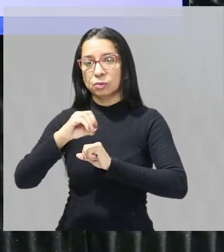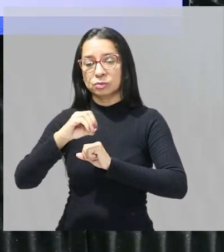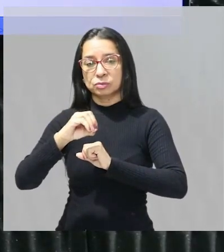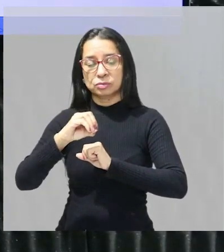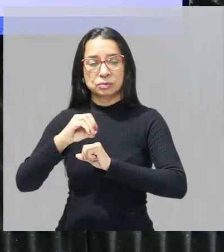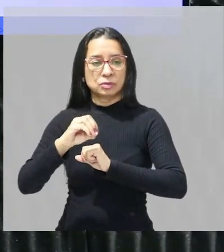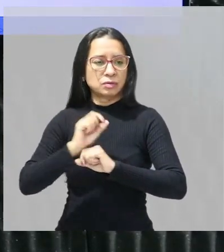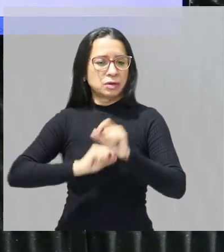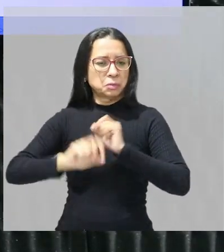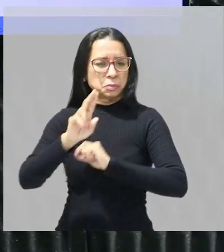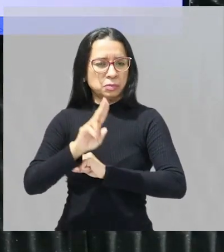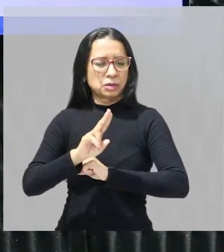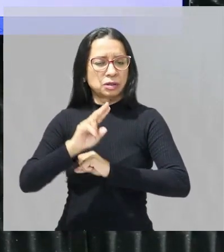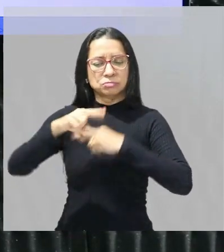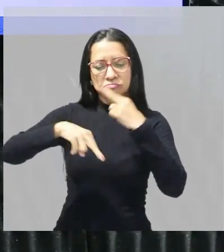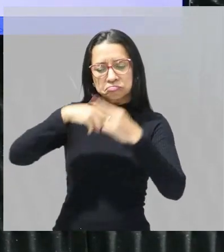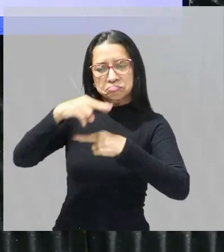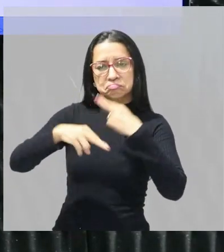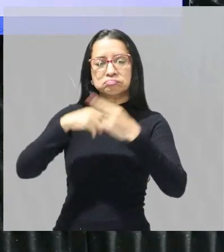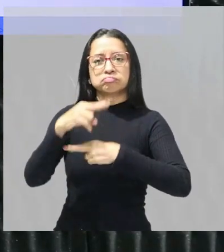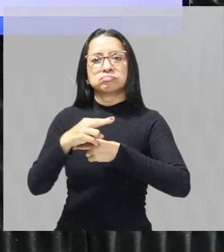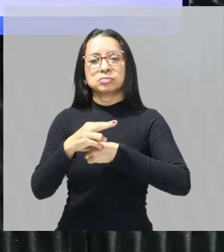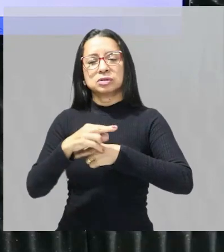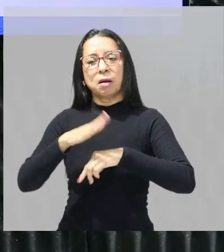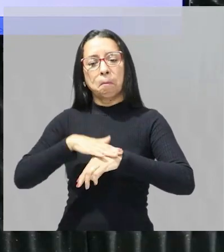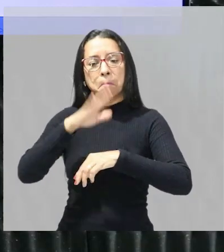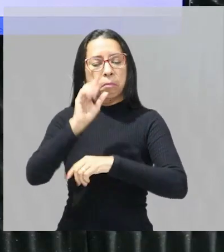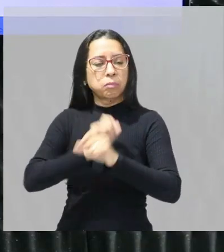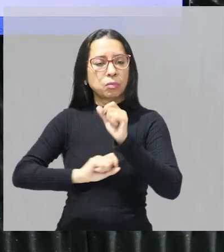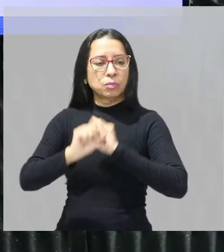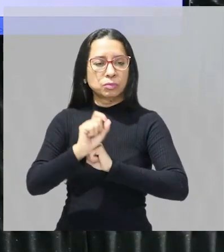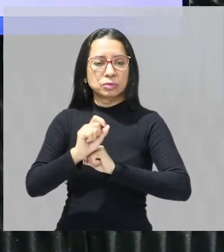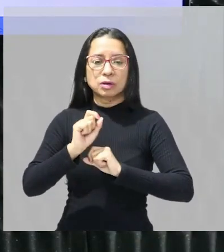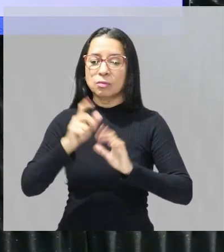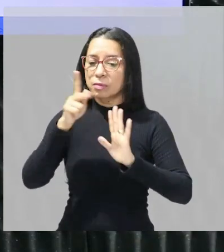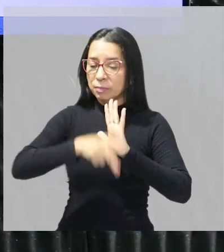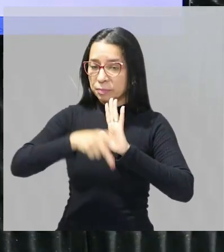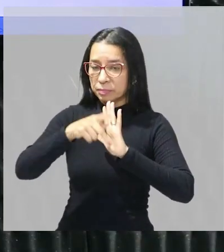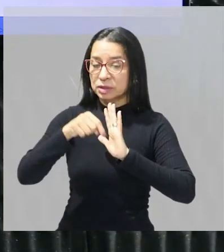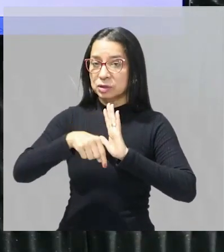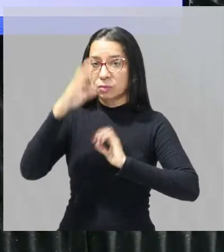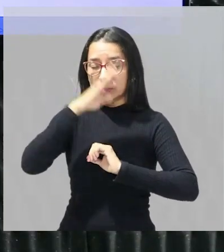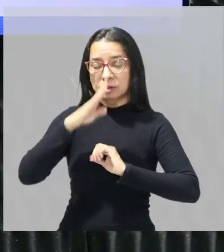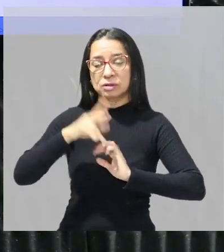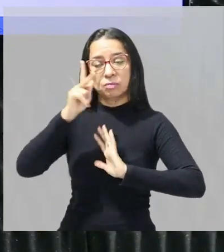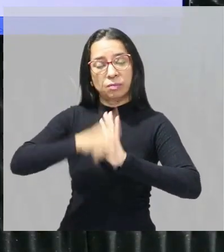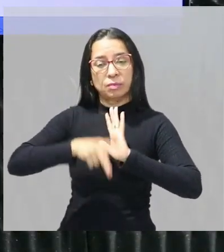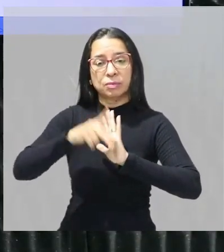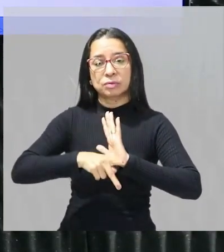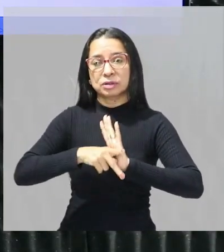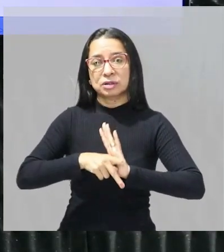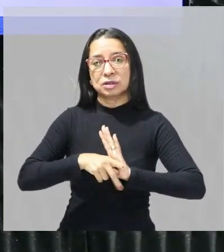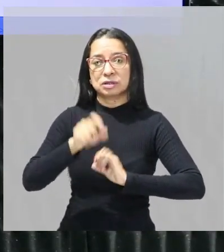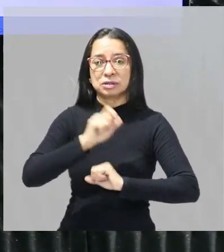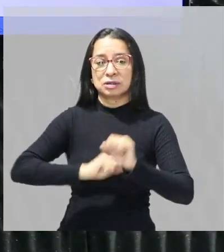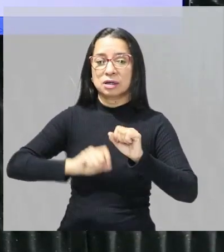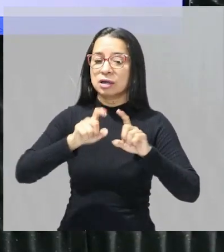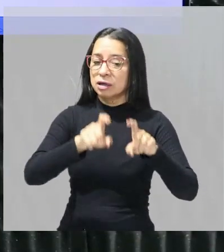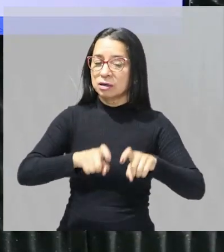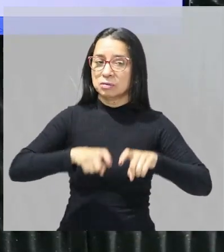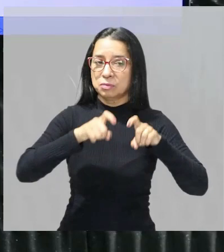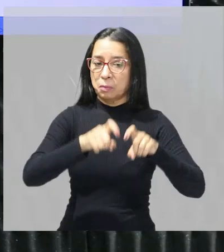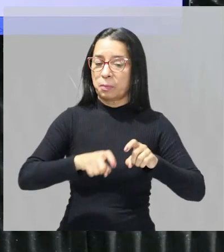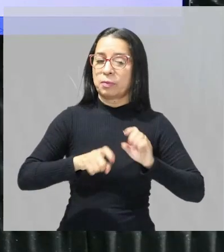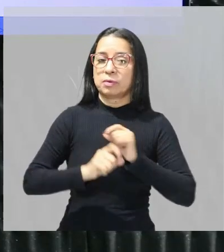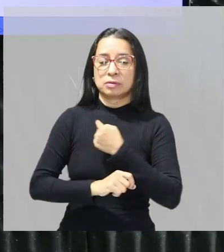relativo à Revolução Verde. A gente vê, eu acabei de citar, o Brasil é uma potência agropecuária, né, relativa ao agronegócio. Totalmente